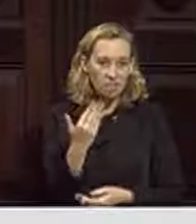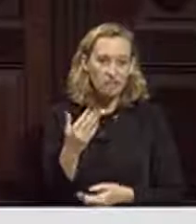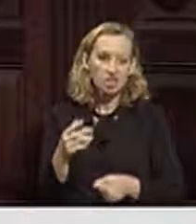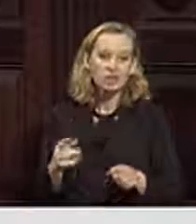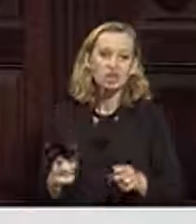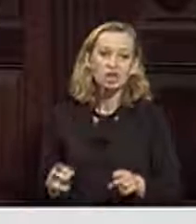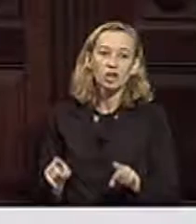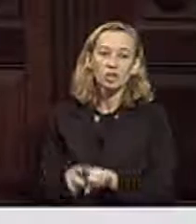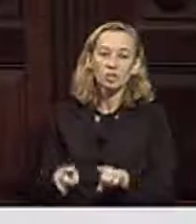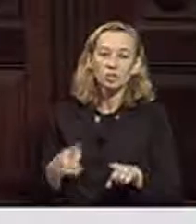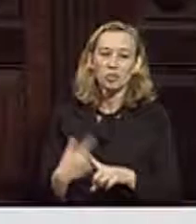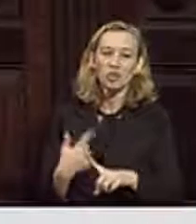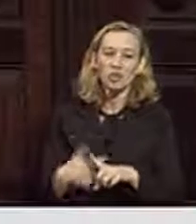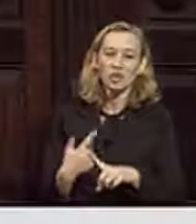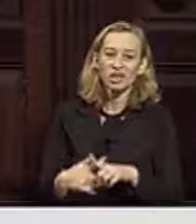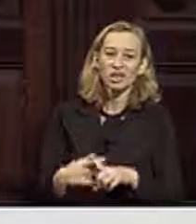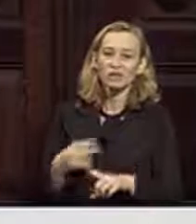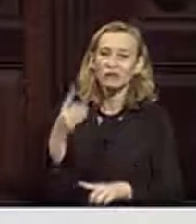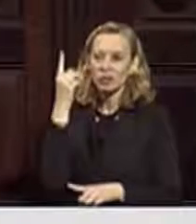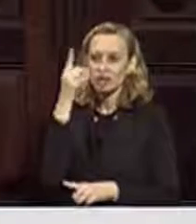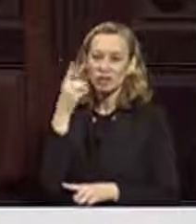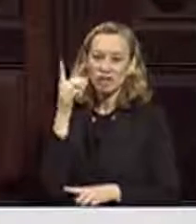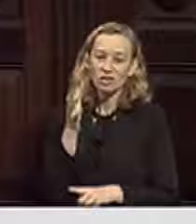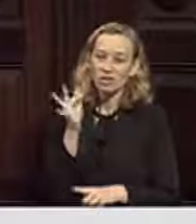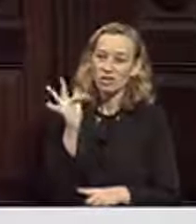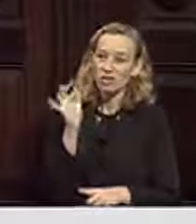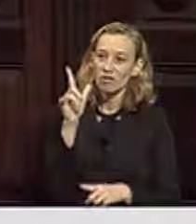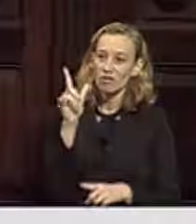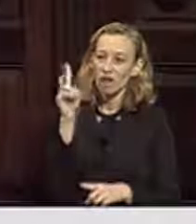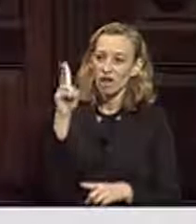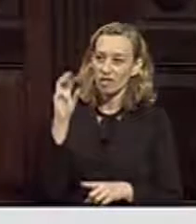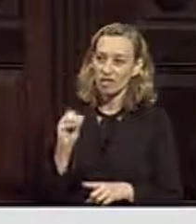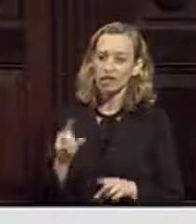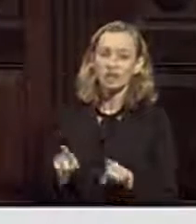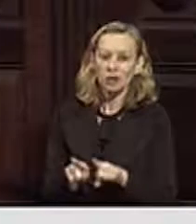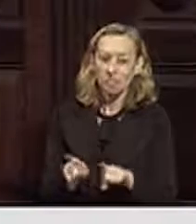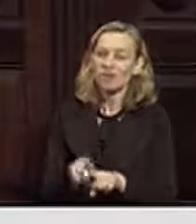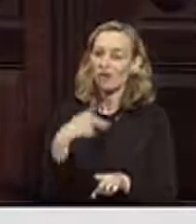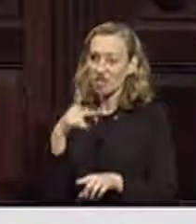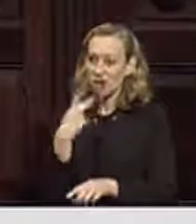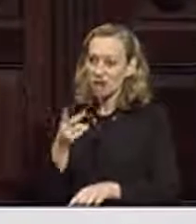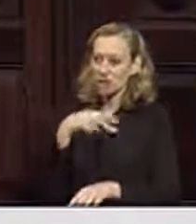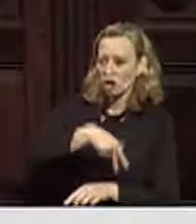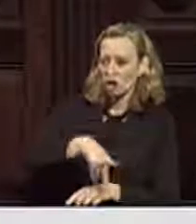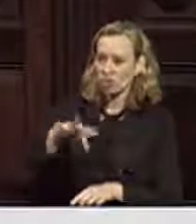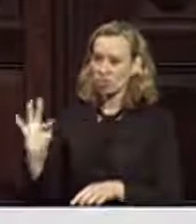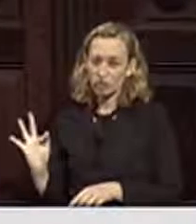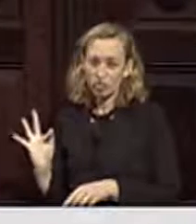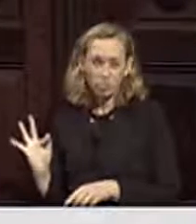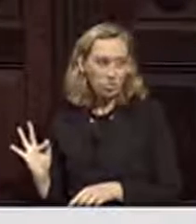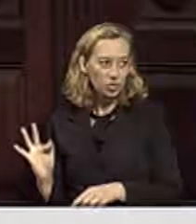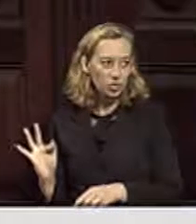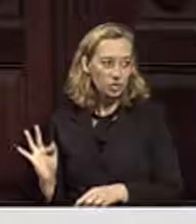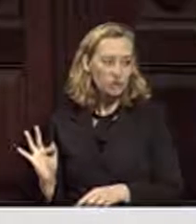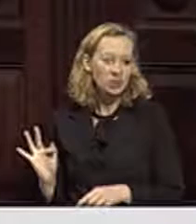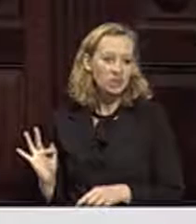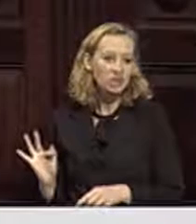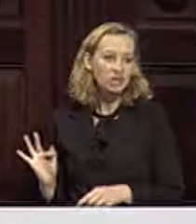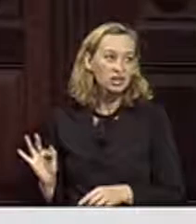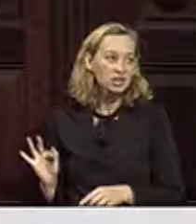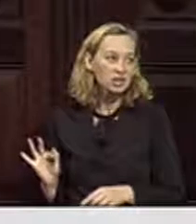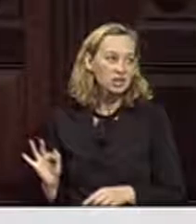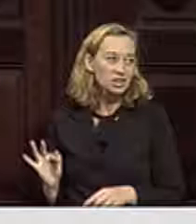também vai falar de Nova Friburgo, porque pouco sabe, mas o deputado Flávio, se o deputado Jânio passou a lua de mel em Nova Friburgo